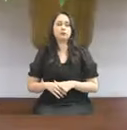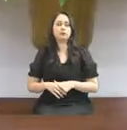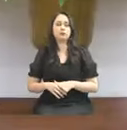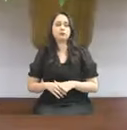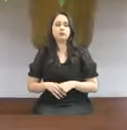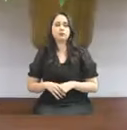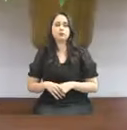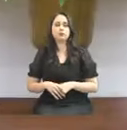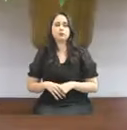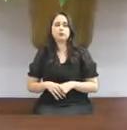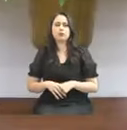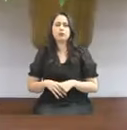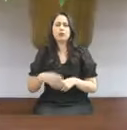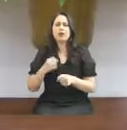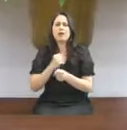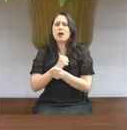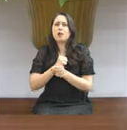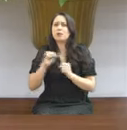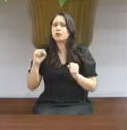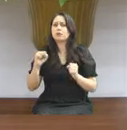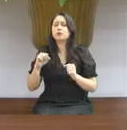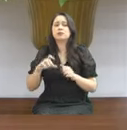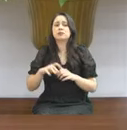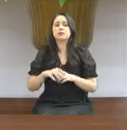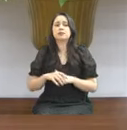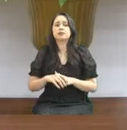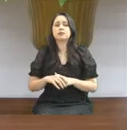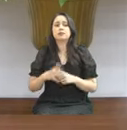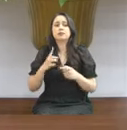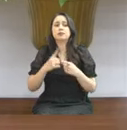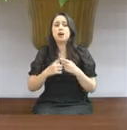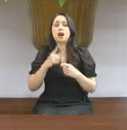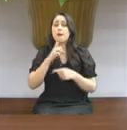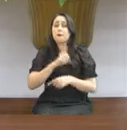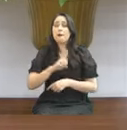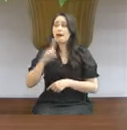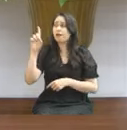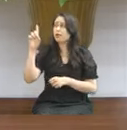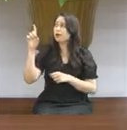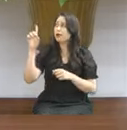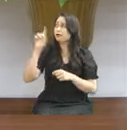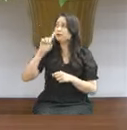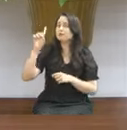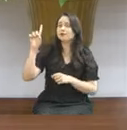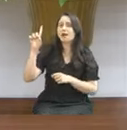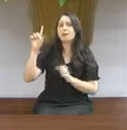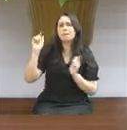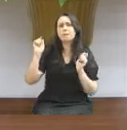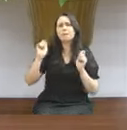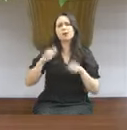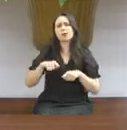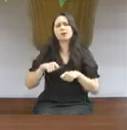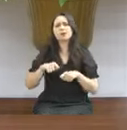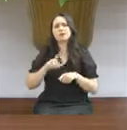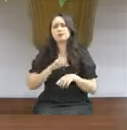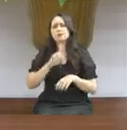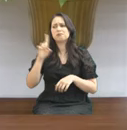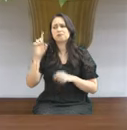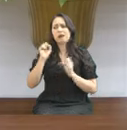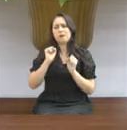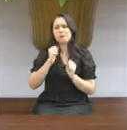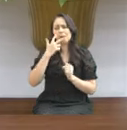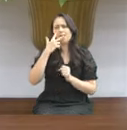Era algo impossível, mas o nosso Deus, o Deus